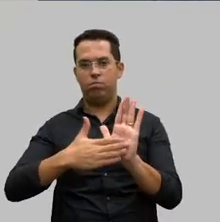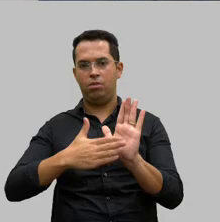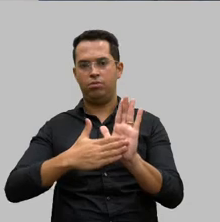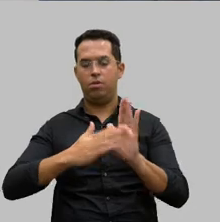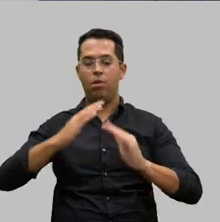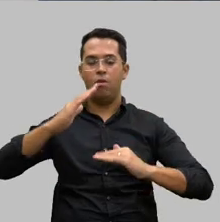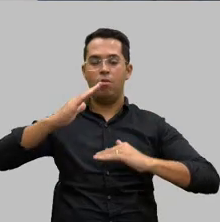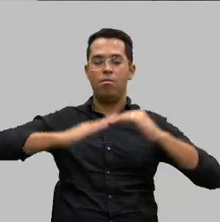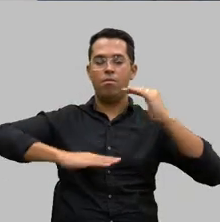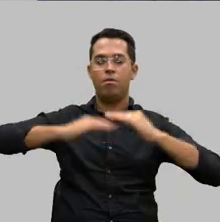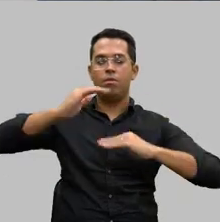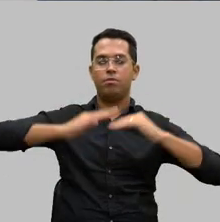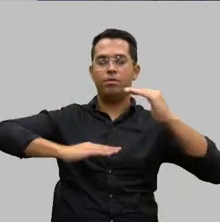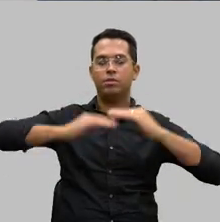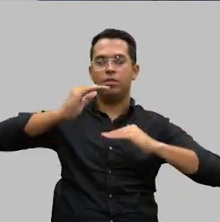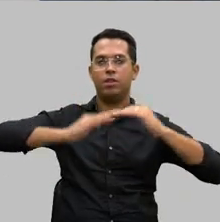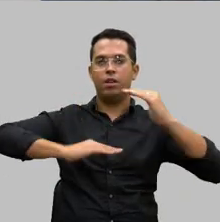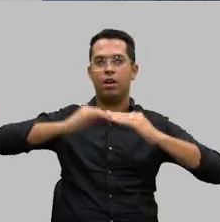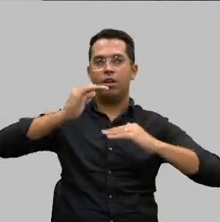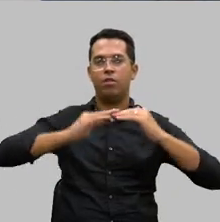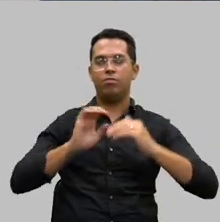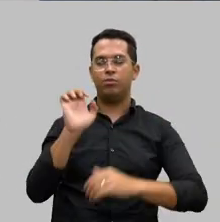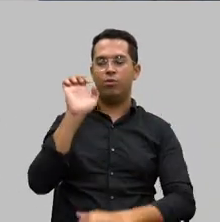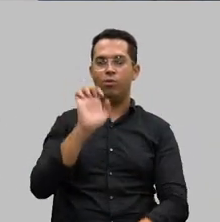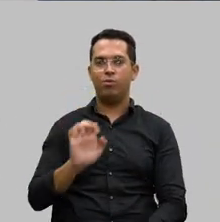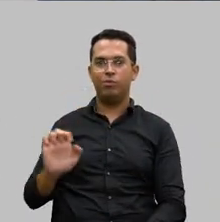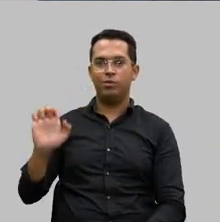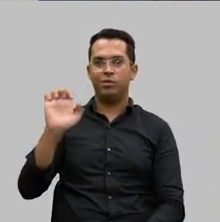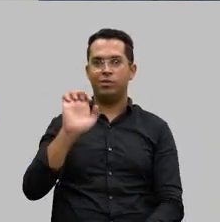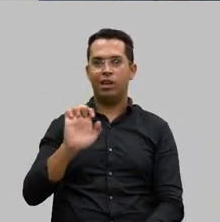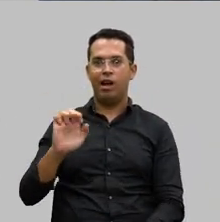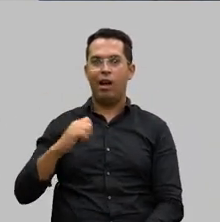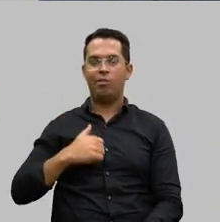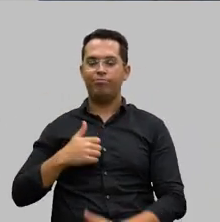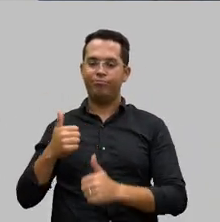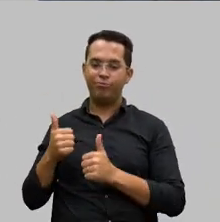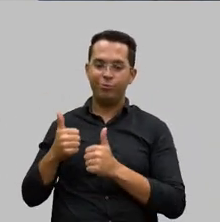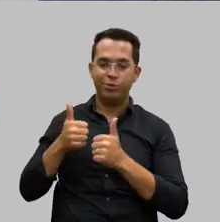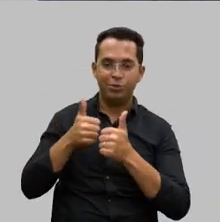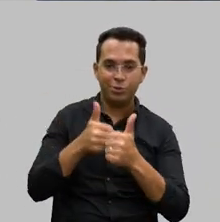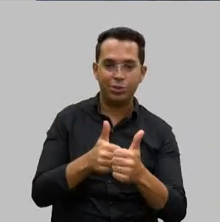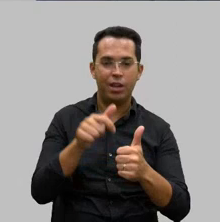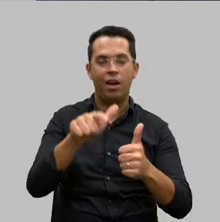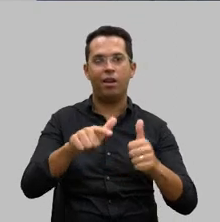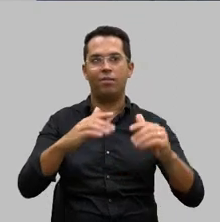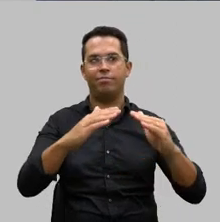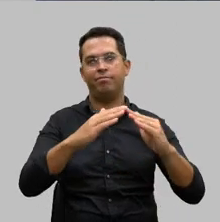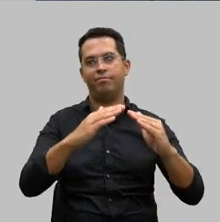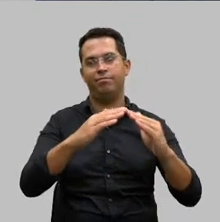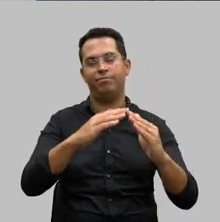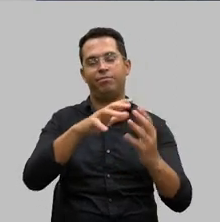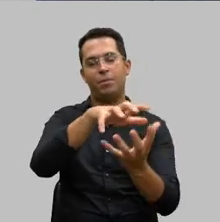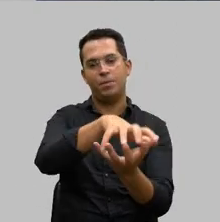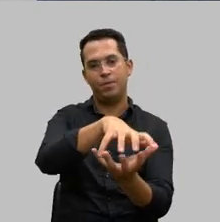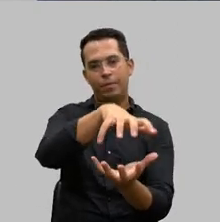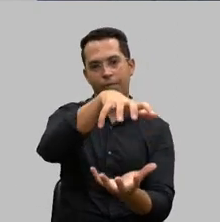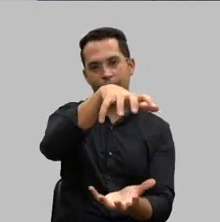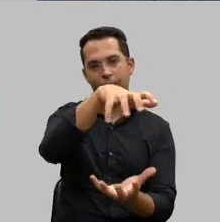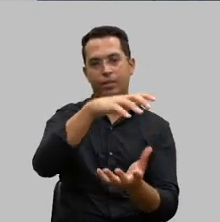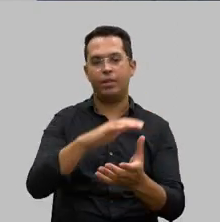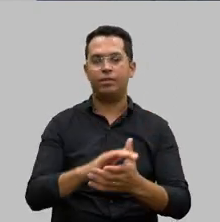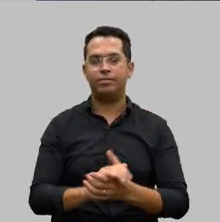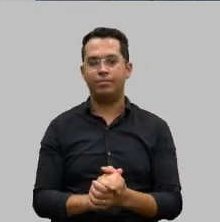foi funcionário do estado que ele ele chega a depender de um home care ele acaba tendo que entrar com processo